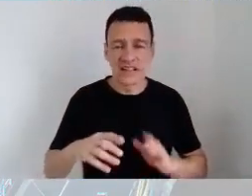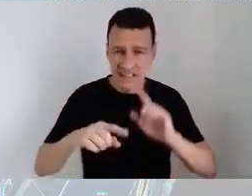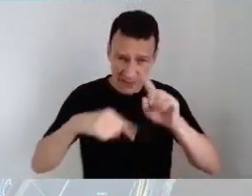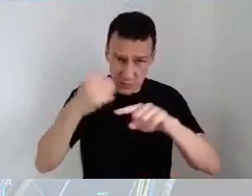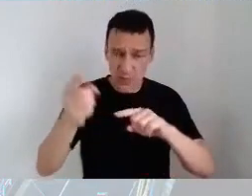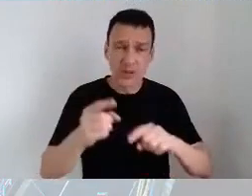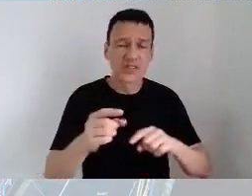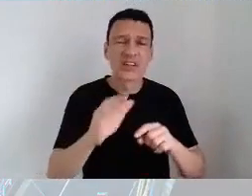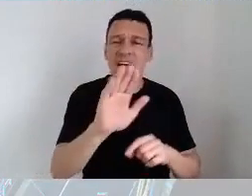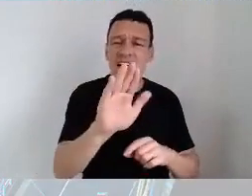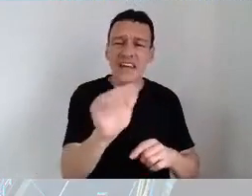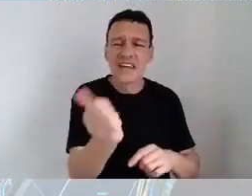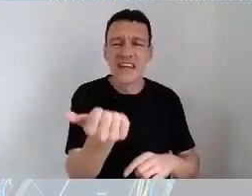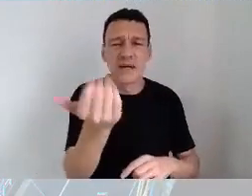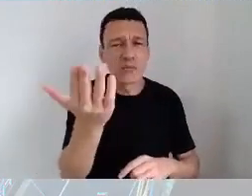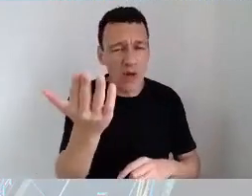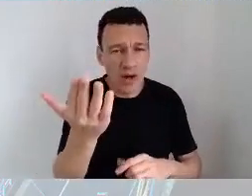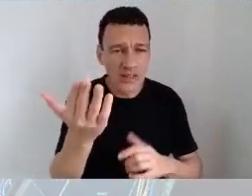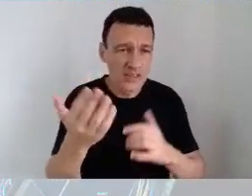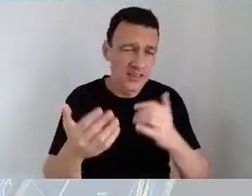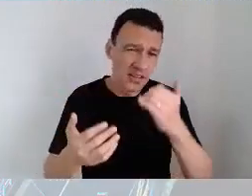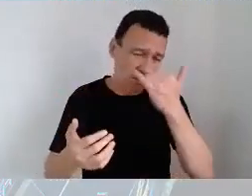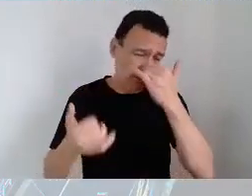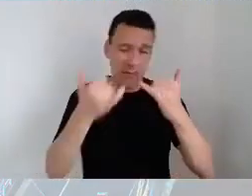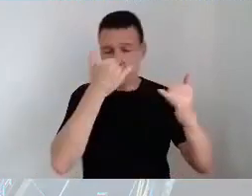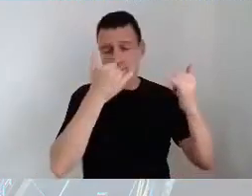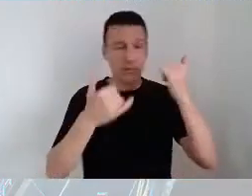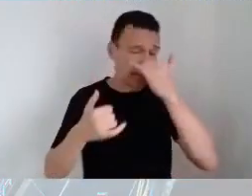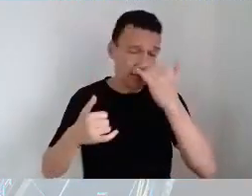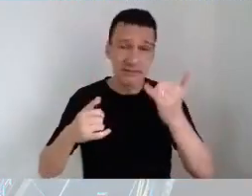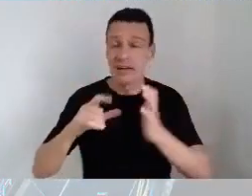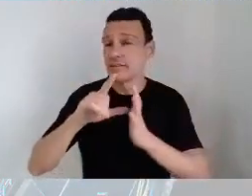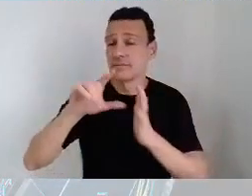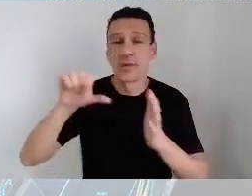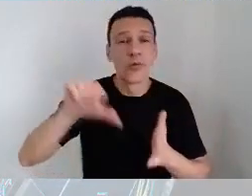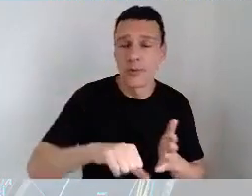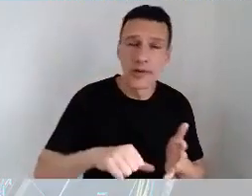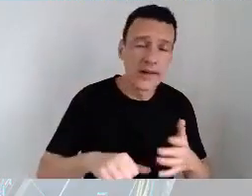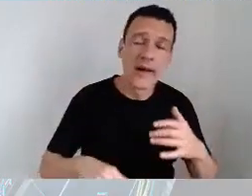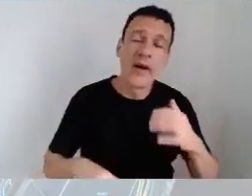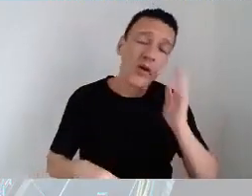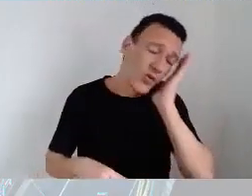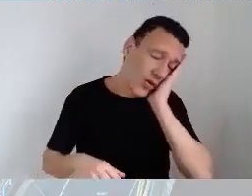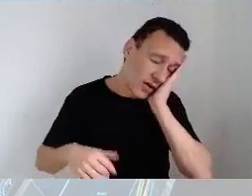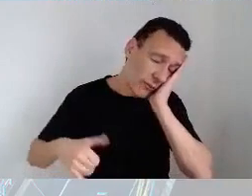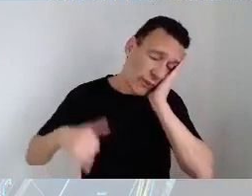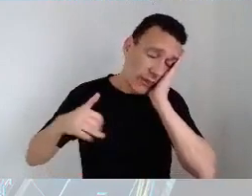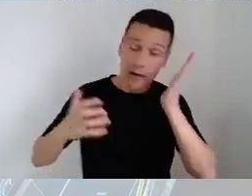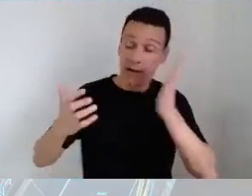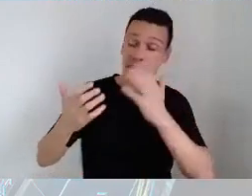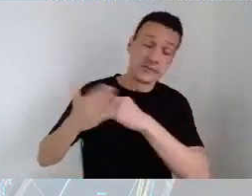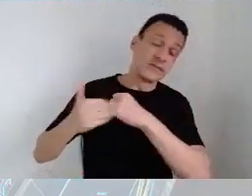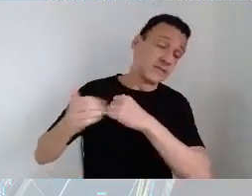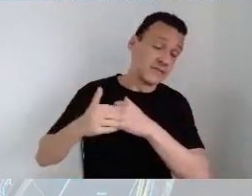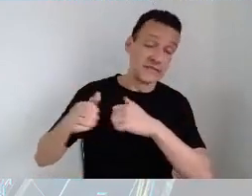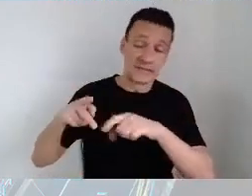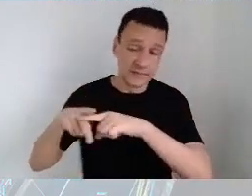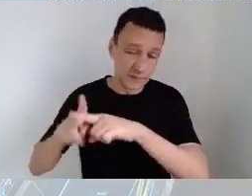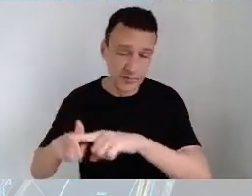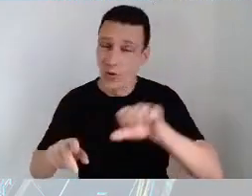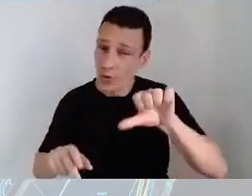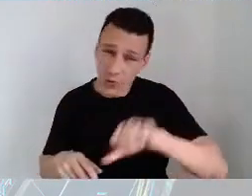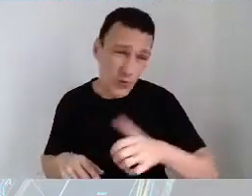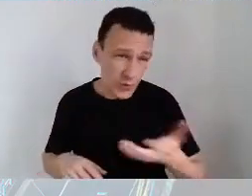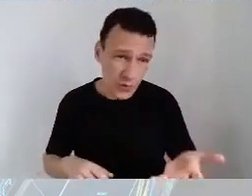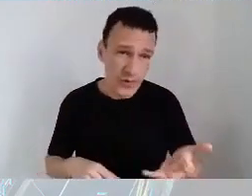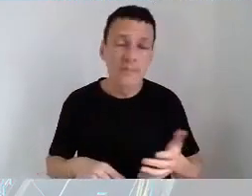produção, para o telefone de ninguém tocar à noite. Sempre considerar qual que é a criticidade na minha aplicação, quais são os riscos